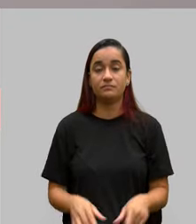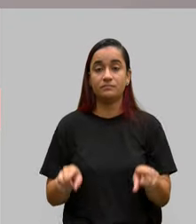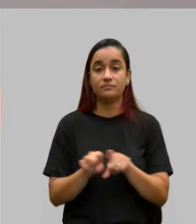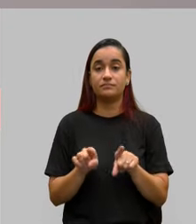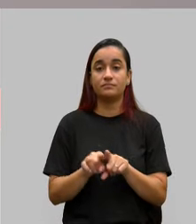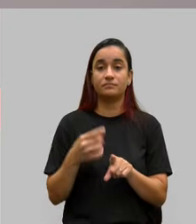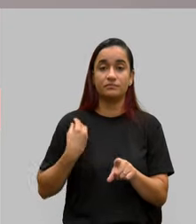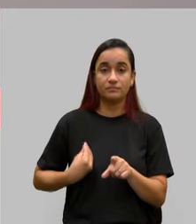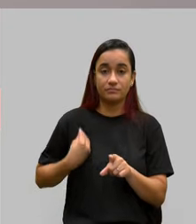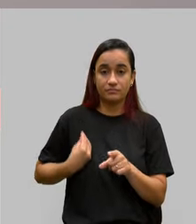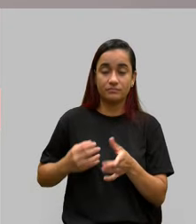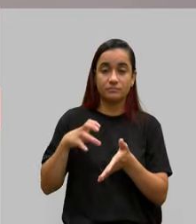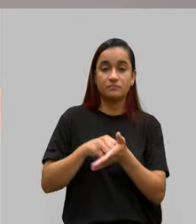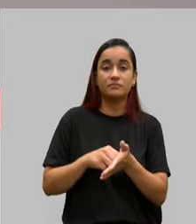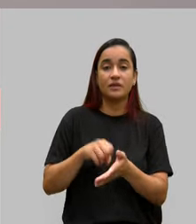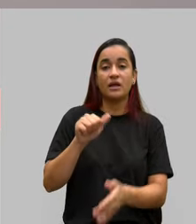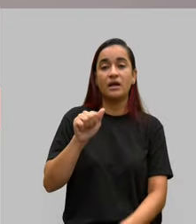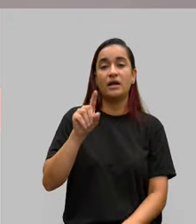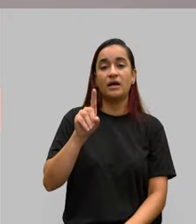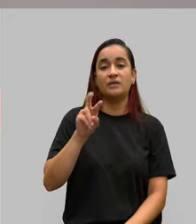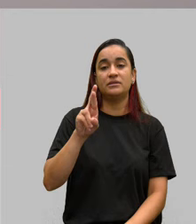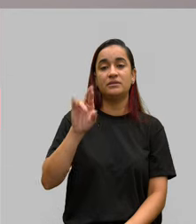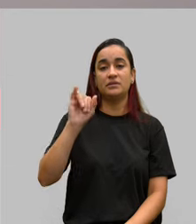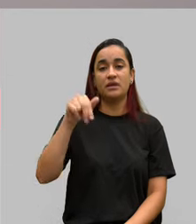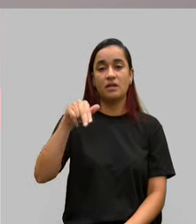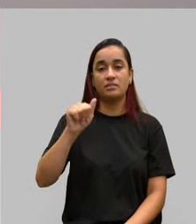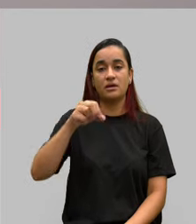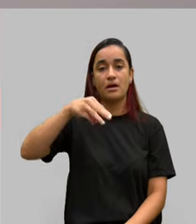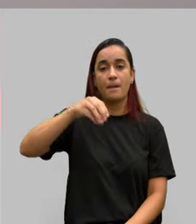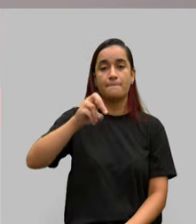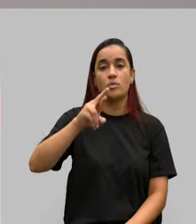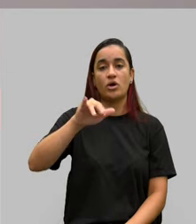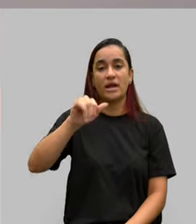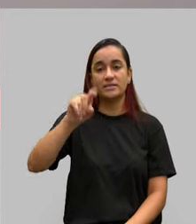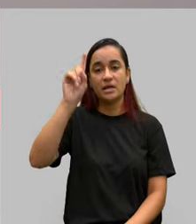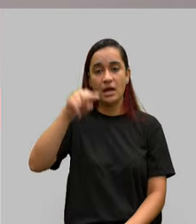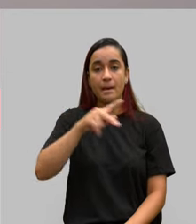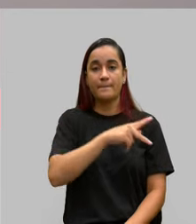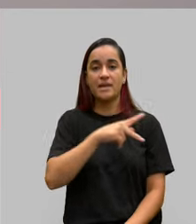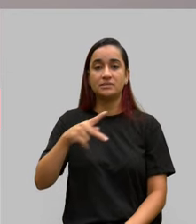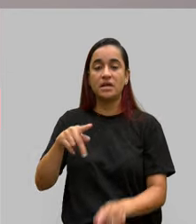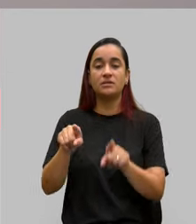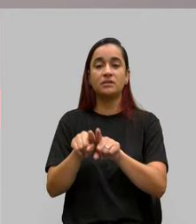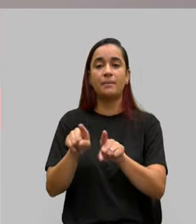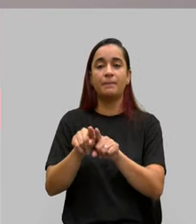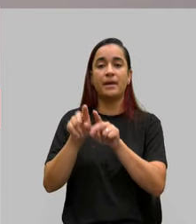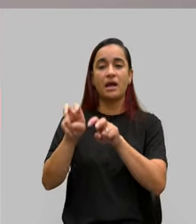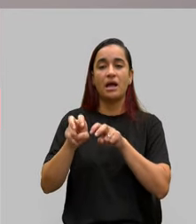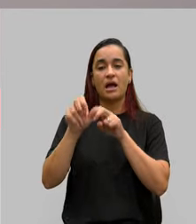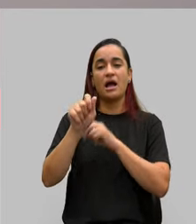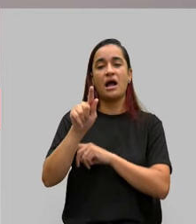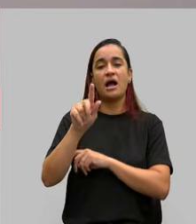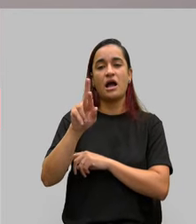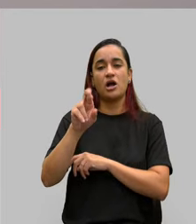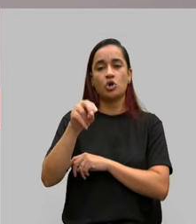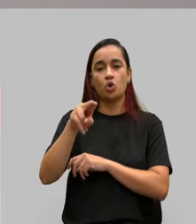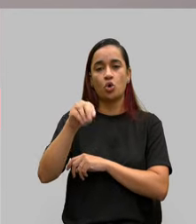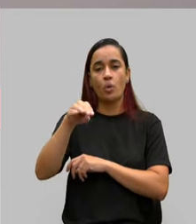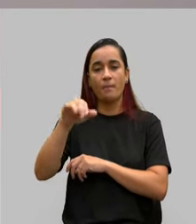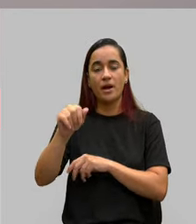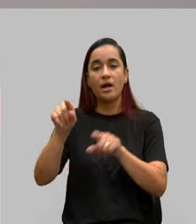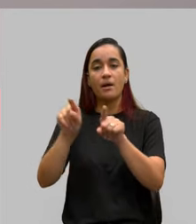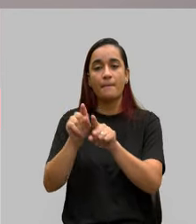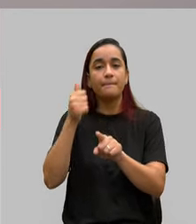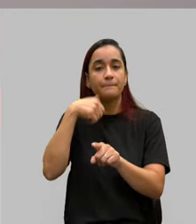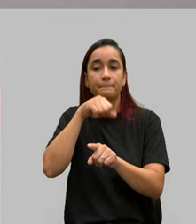a presença de Adriana mora Presidente agrônoma e mãe atípica da associação tiruana e